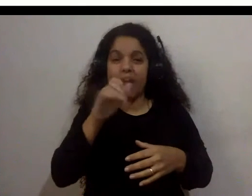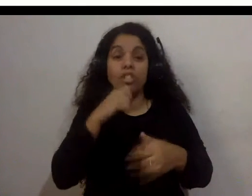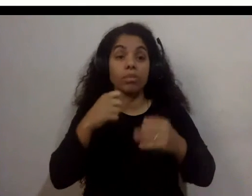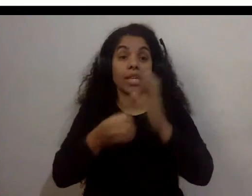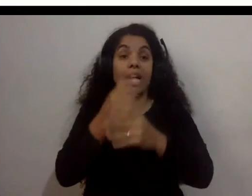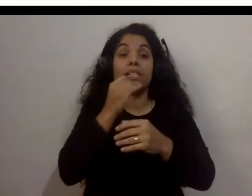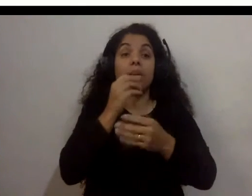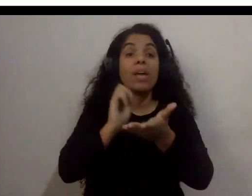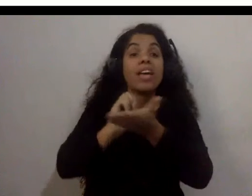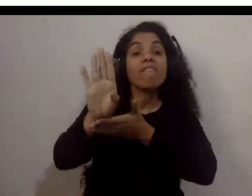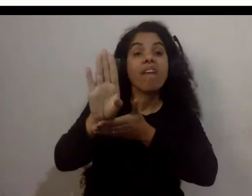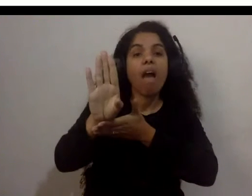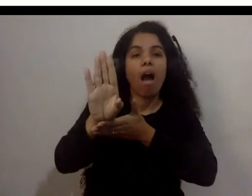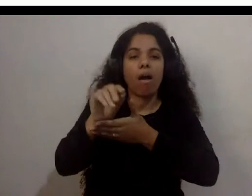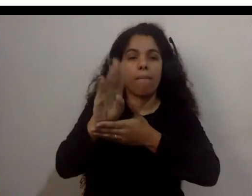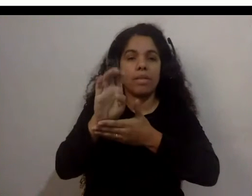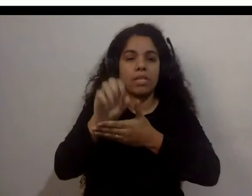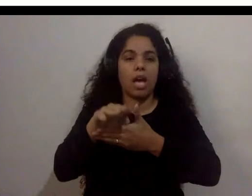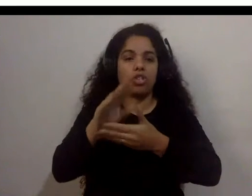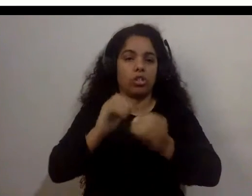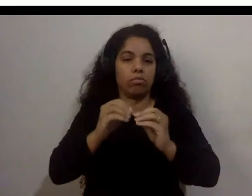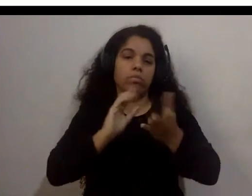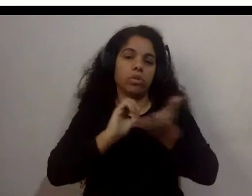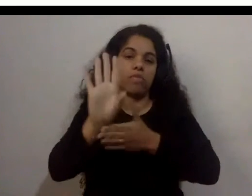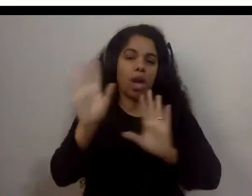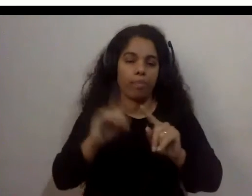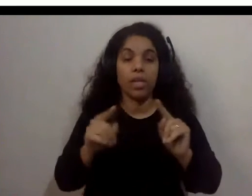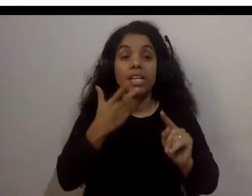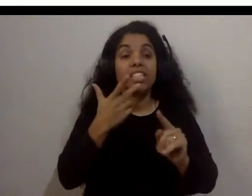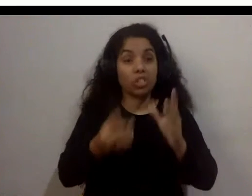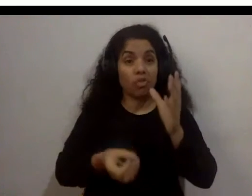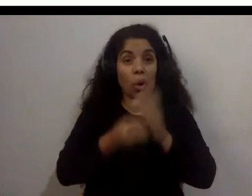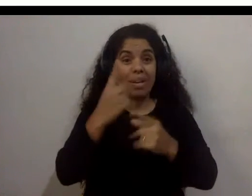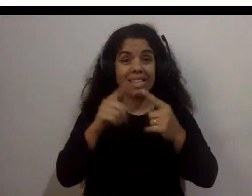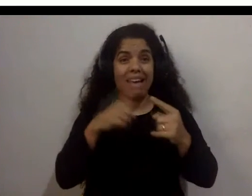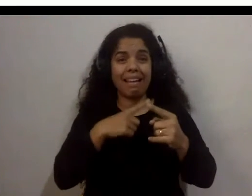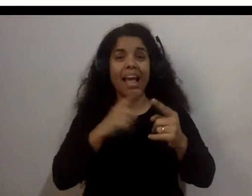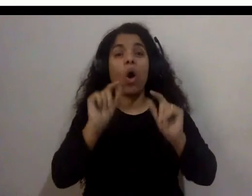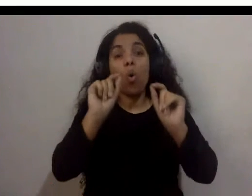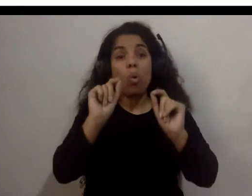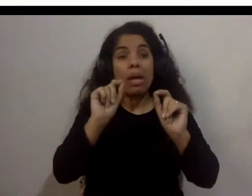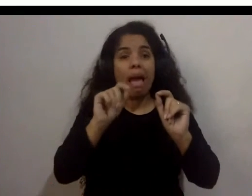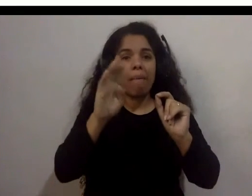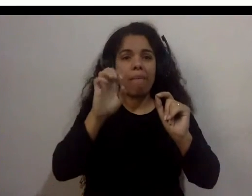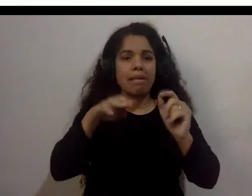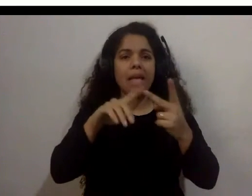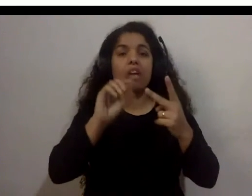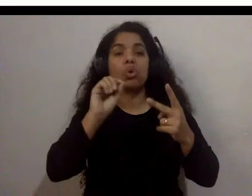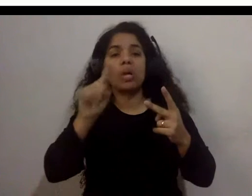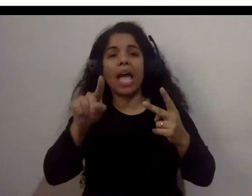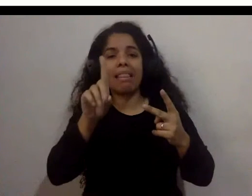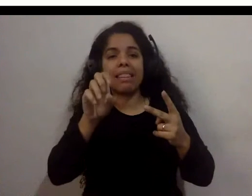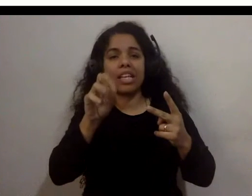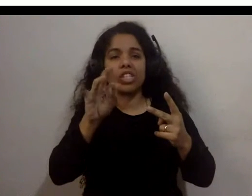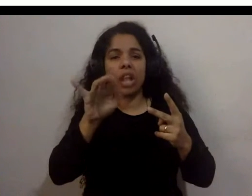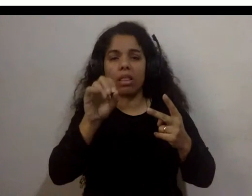Vamos supor que o meu cliente pediu para fazer um sistema que envia uma mensagem. Eu não vou começar criando a unidade o que é uma mensagem ou o que é um